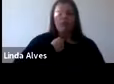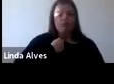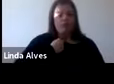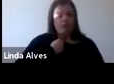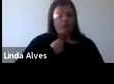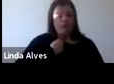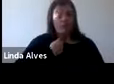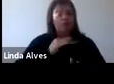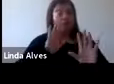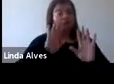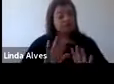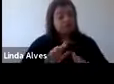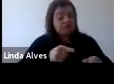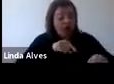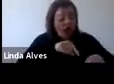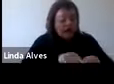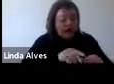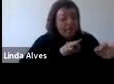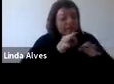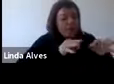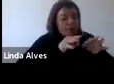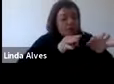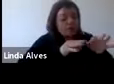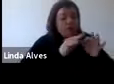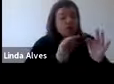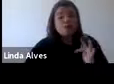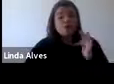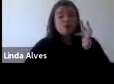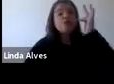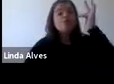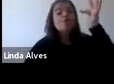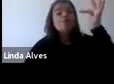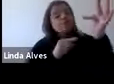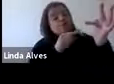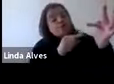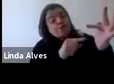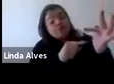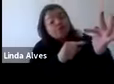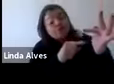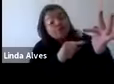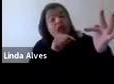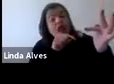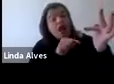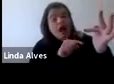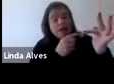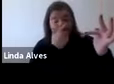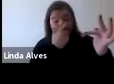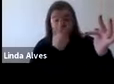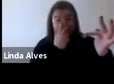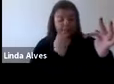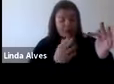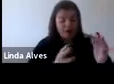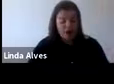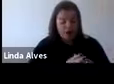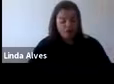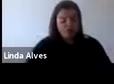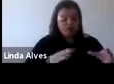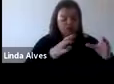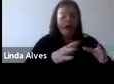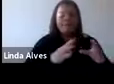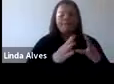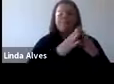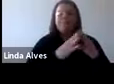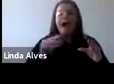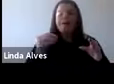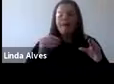projeto futuro do governo que vai botar no liquidificador uma mão, uma melancia,